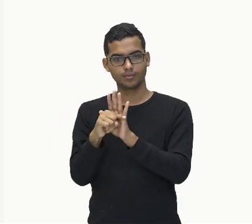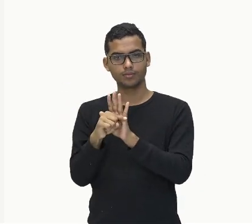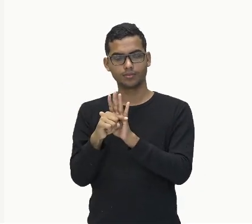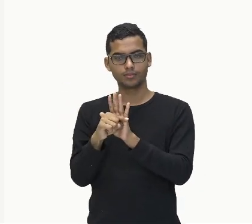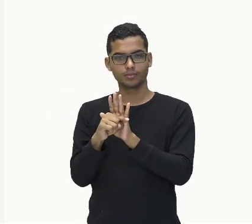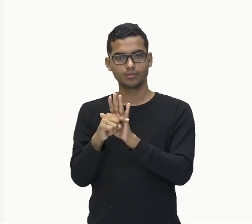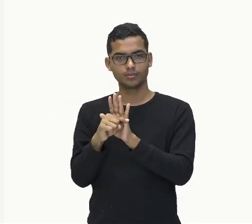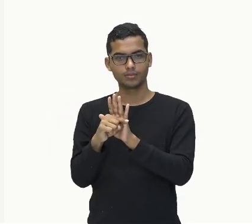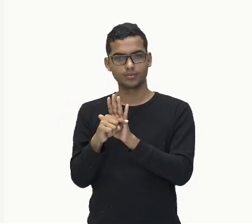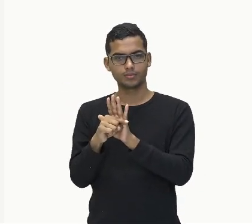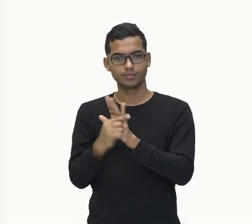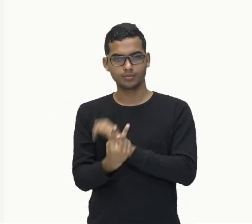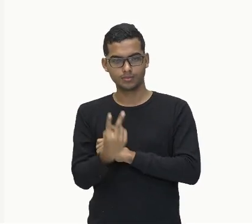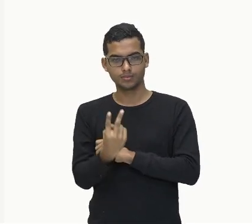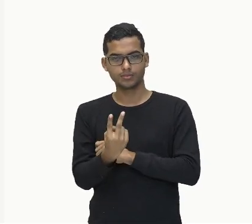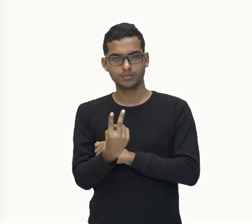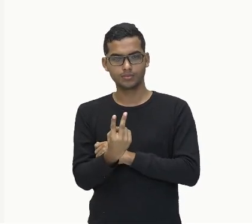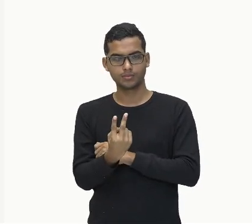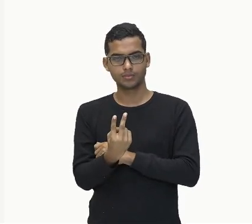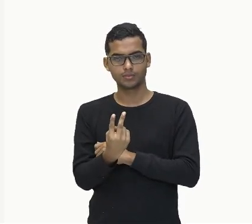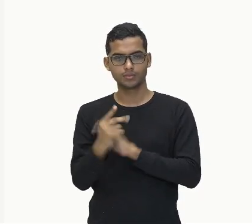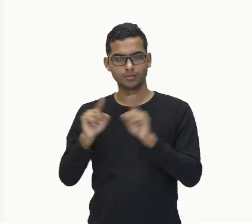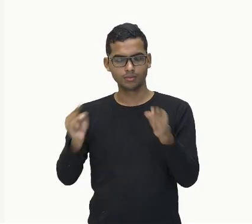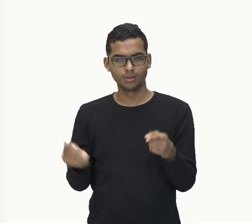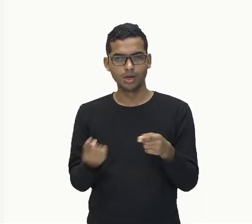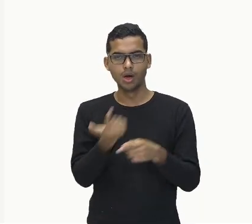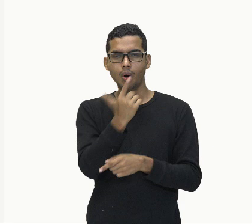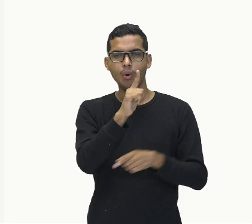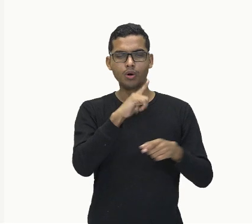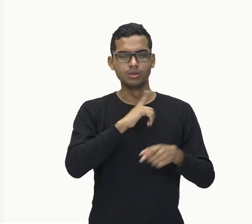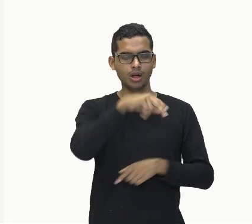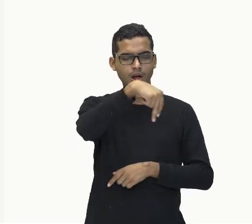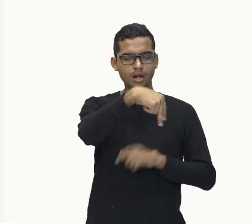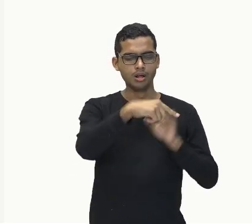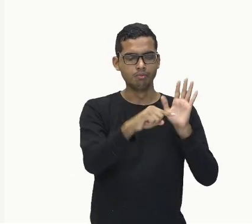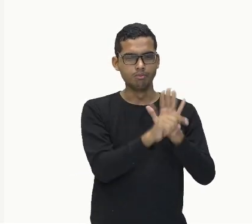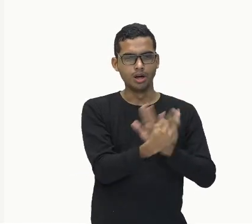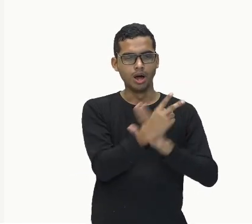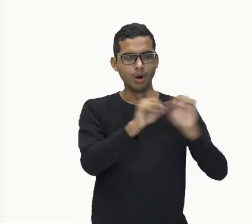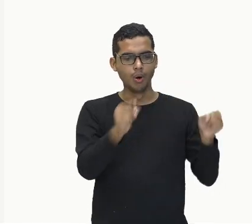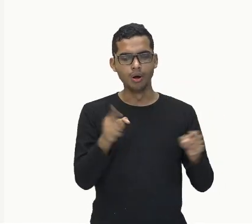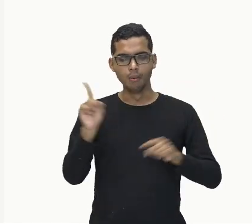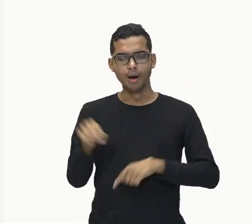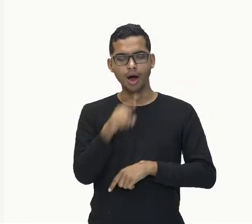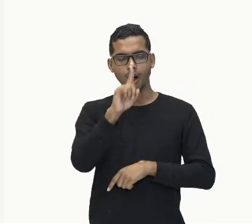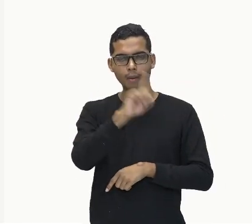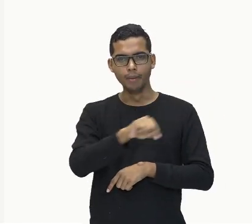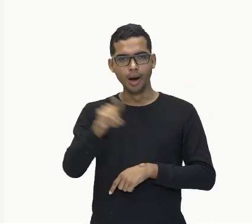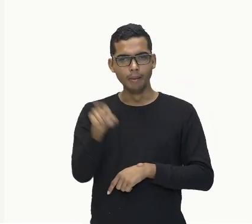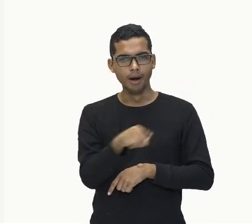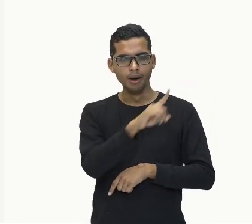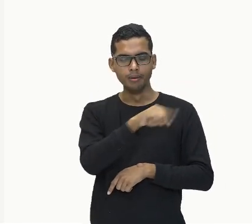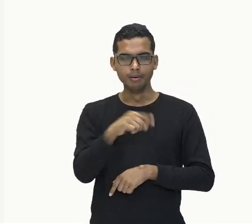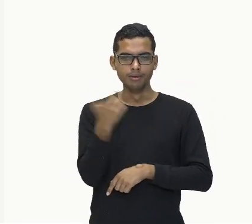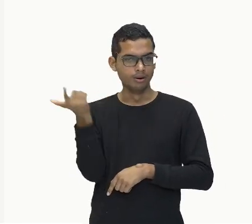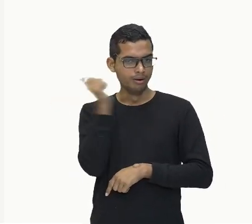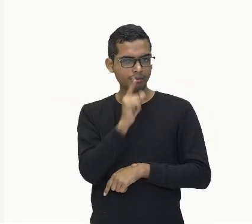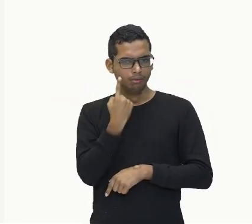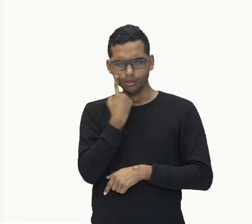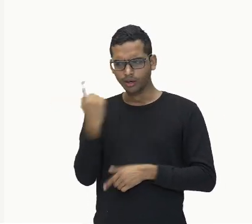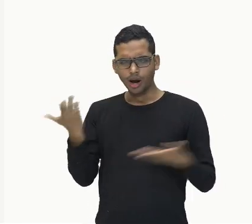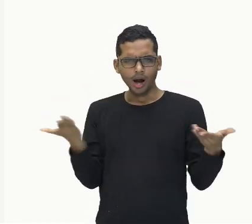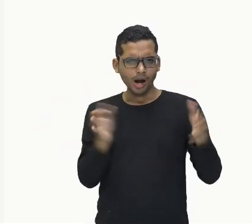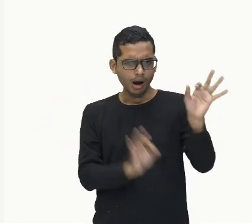resolver o nosso problema. Olha só. Só que a questão diz o quê? A questão diz